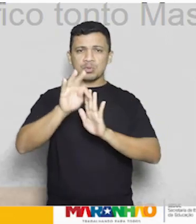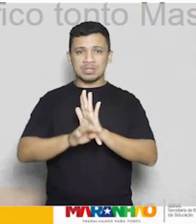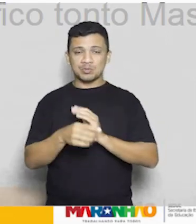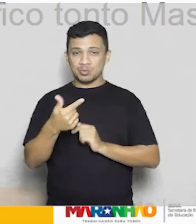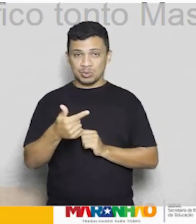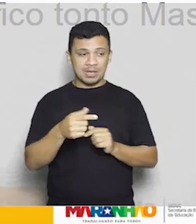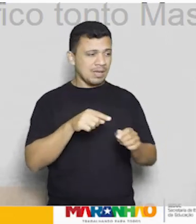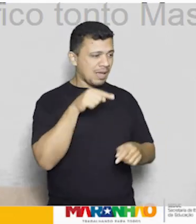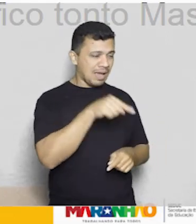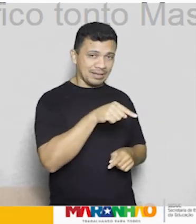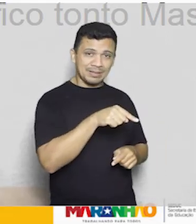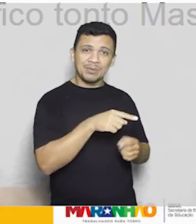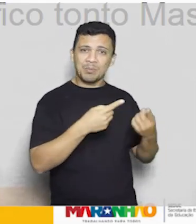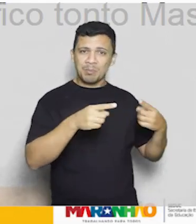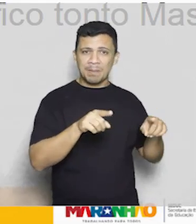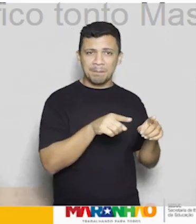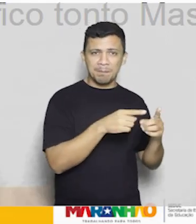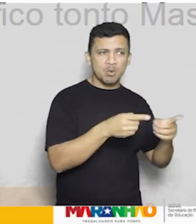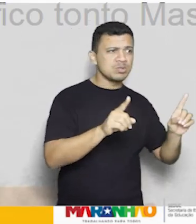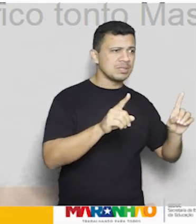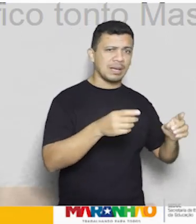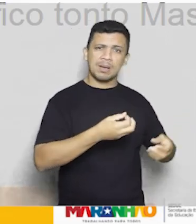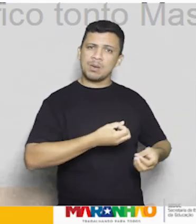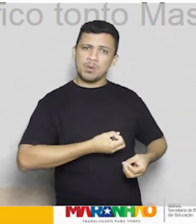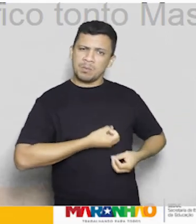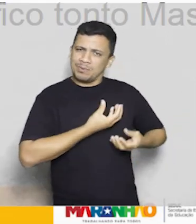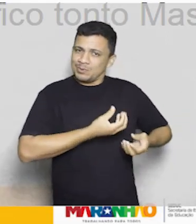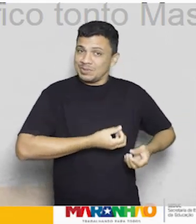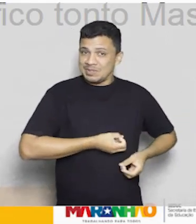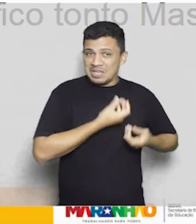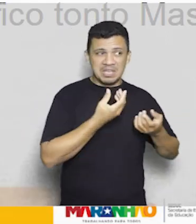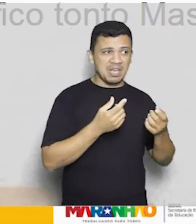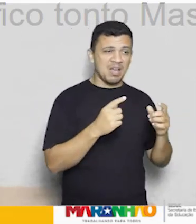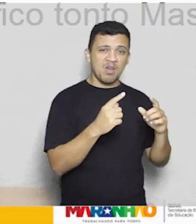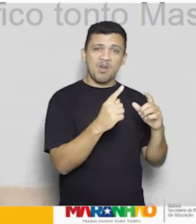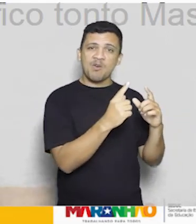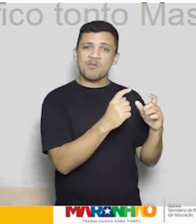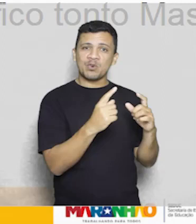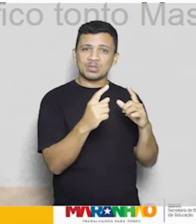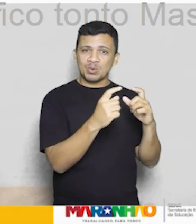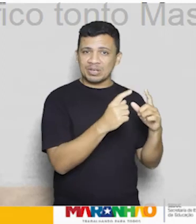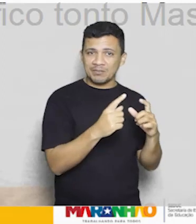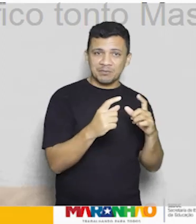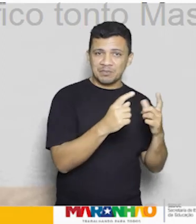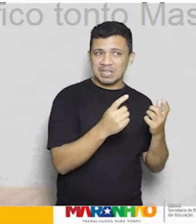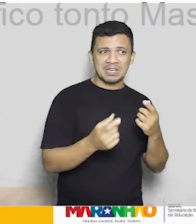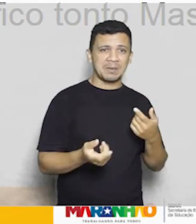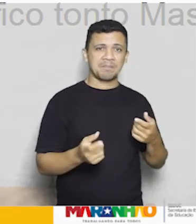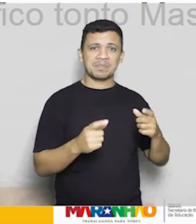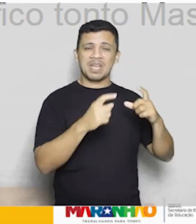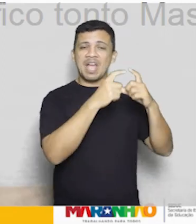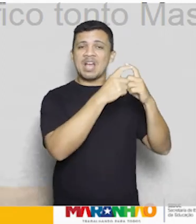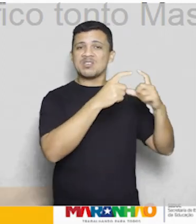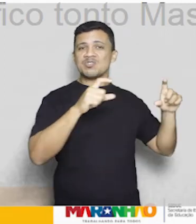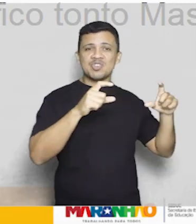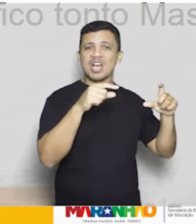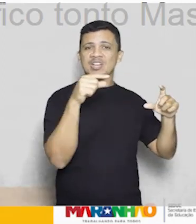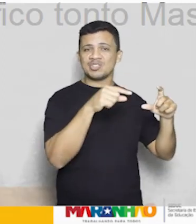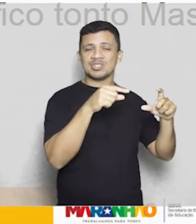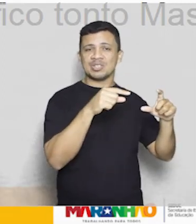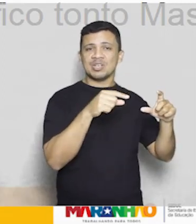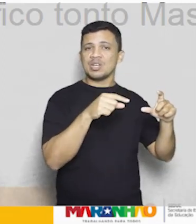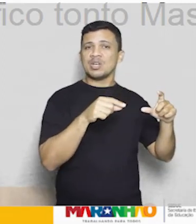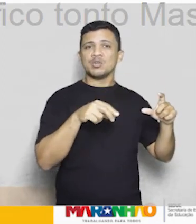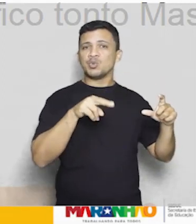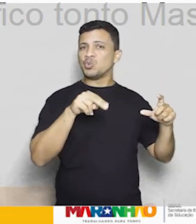uma música, ou uma poesia, ou uma fotografia, ou uma charge, você nunca